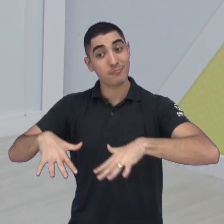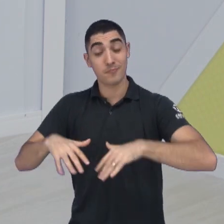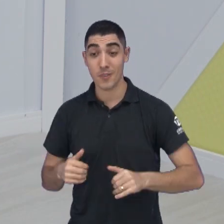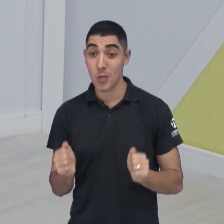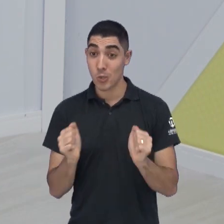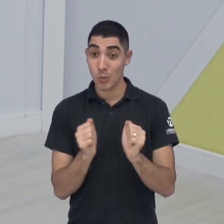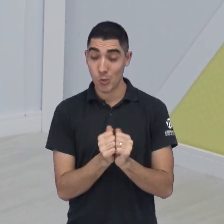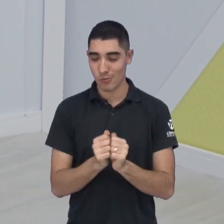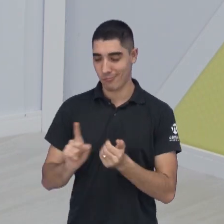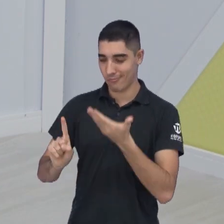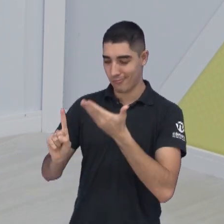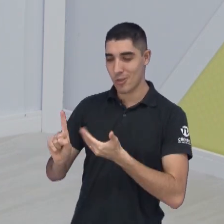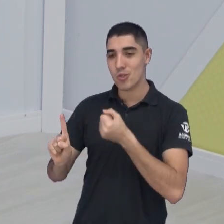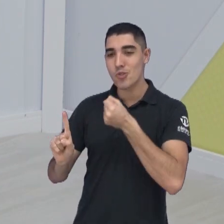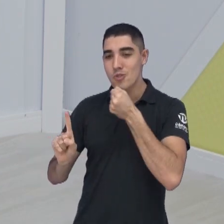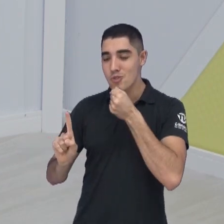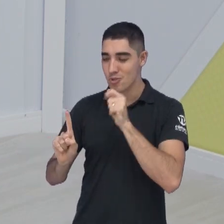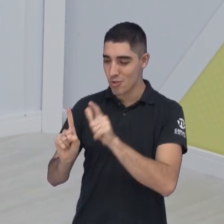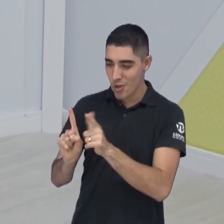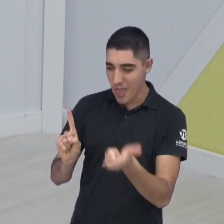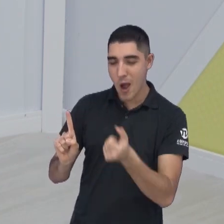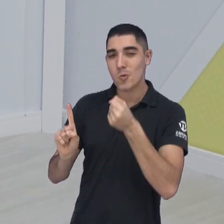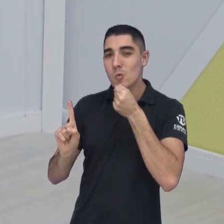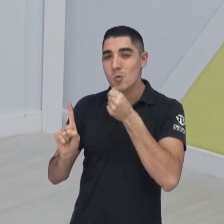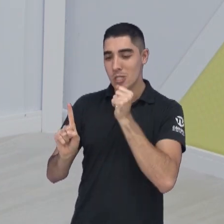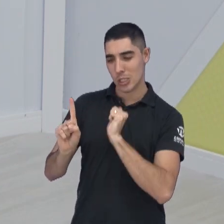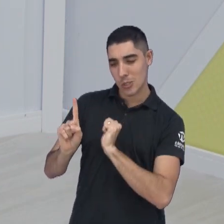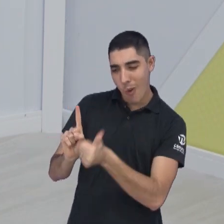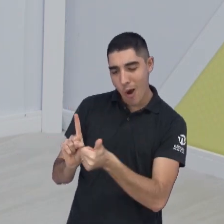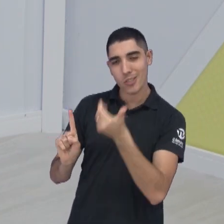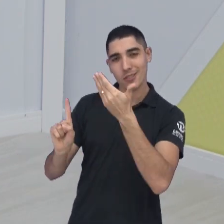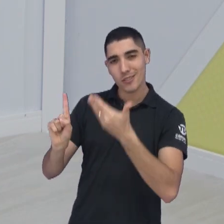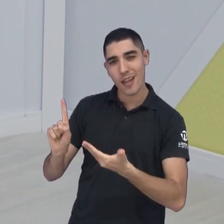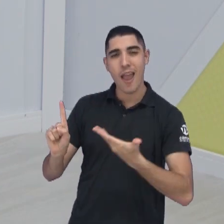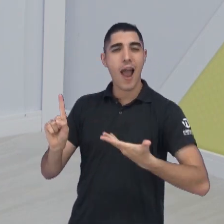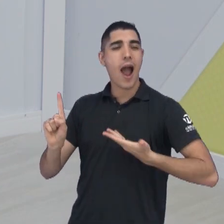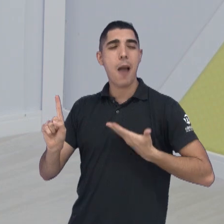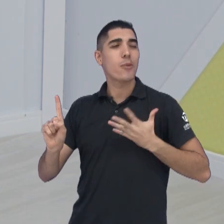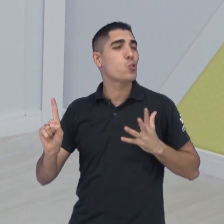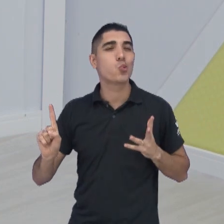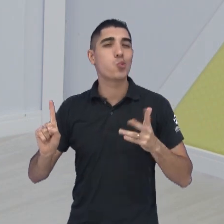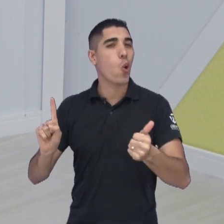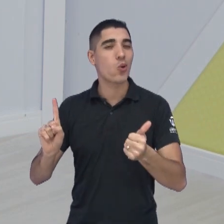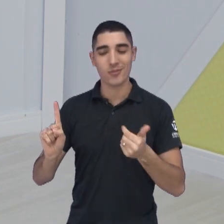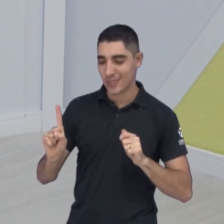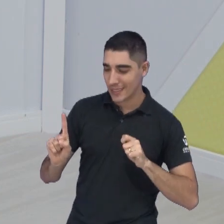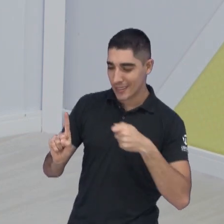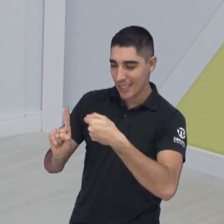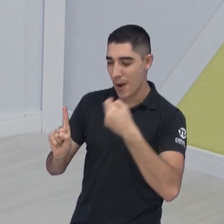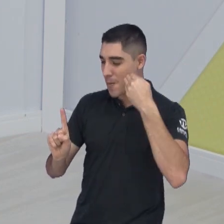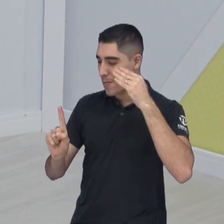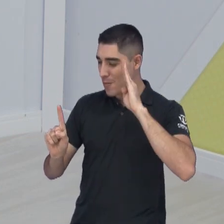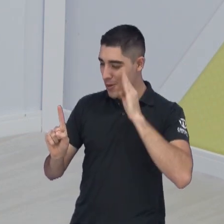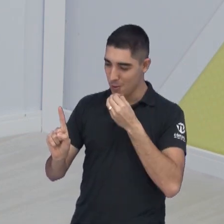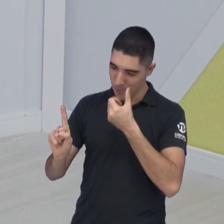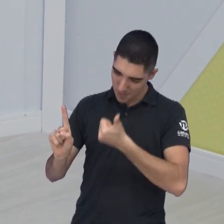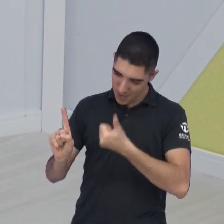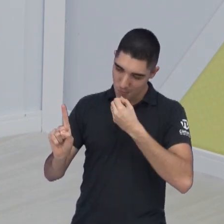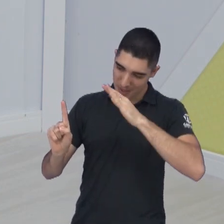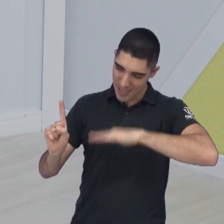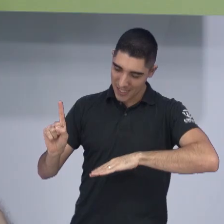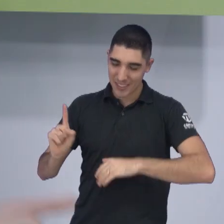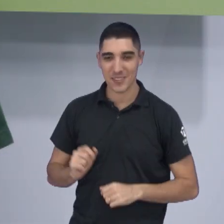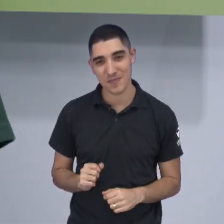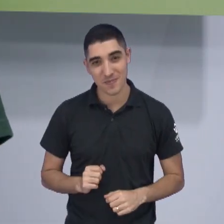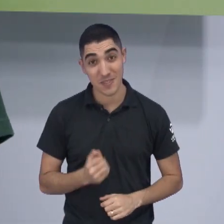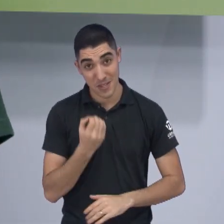Aqui comigo ele, jornalista, repórter esportivo, o amigão da galera, o nosso querido Bruno Castilho. Tudo bem, Brunão? Boa